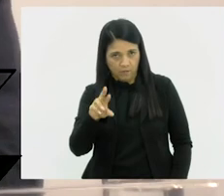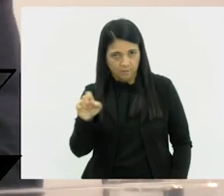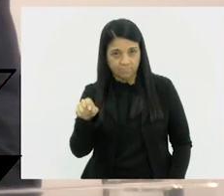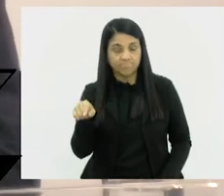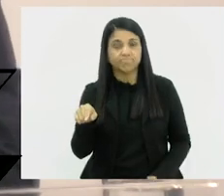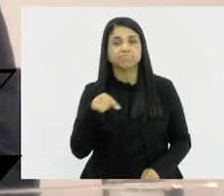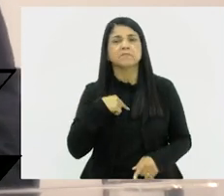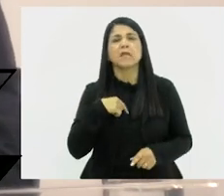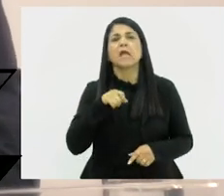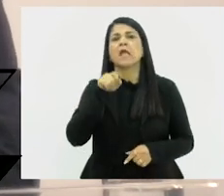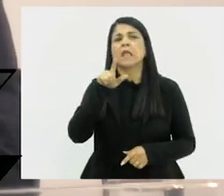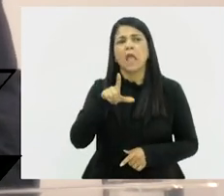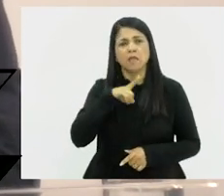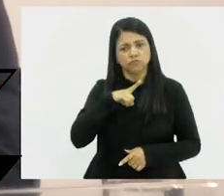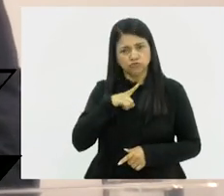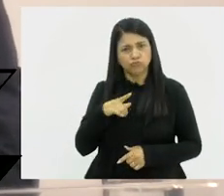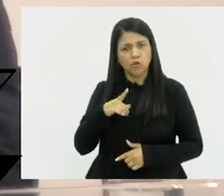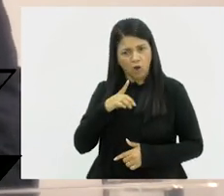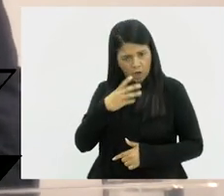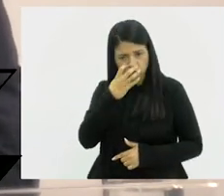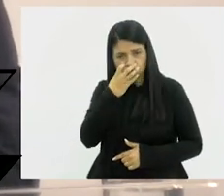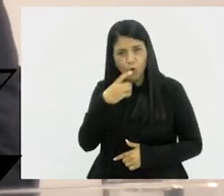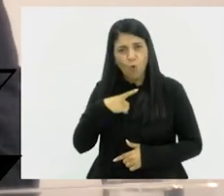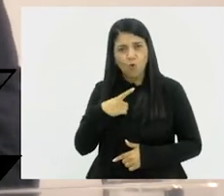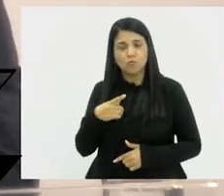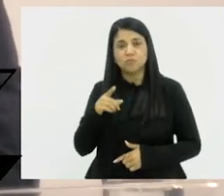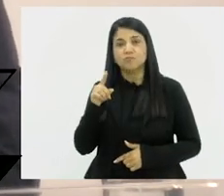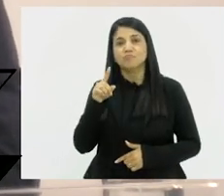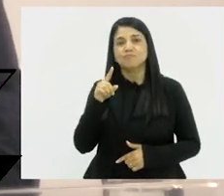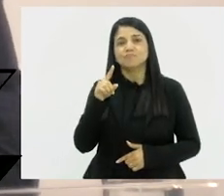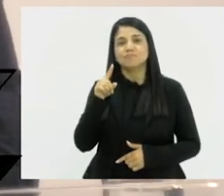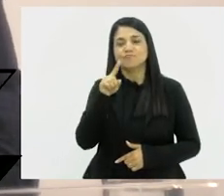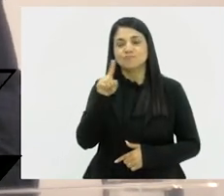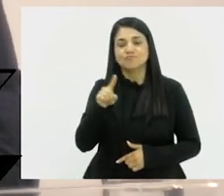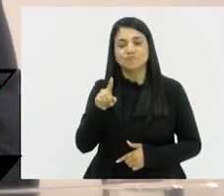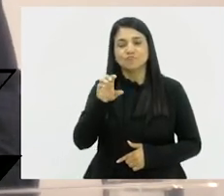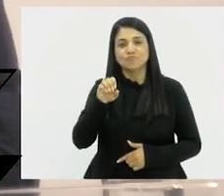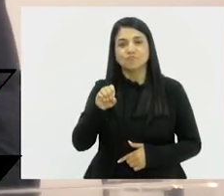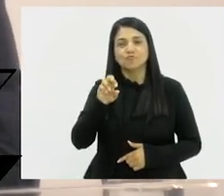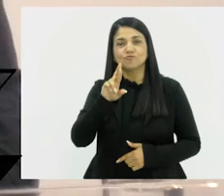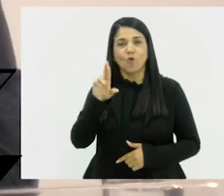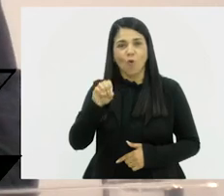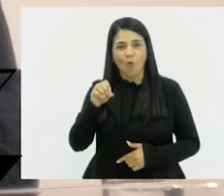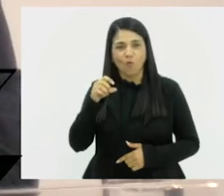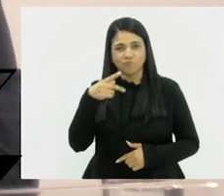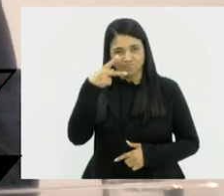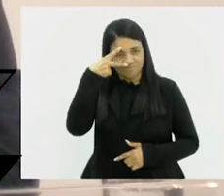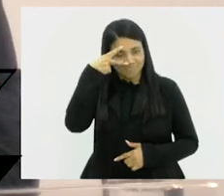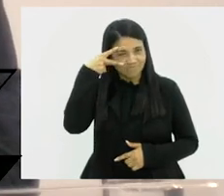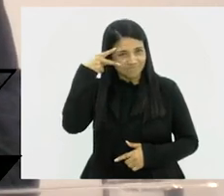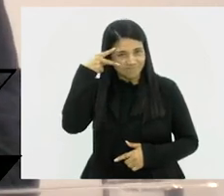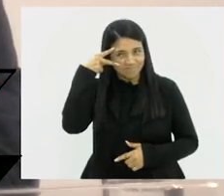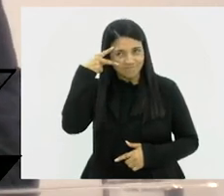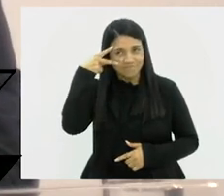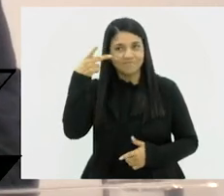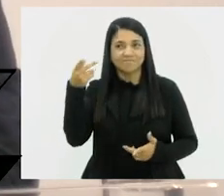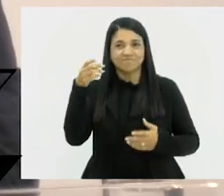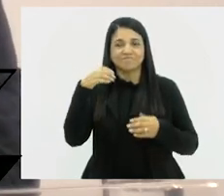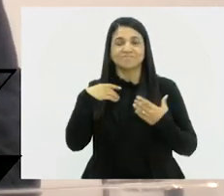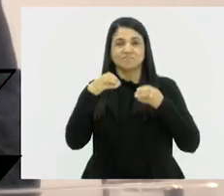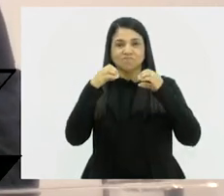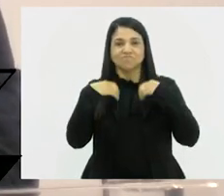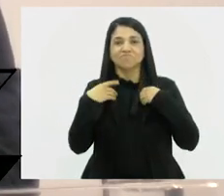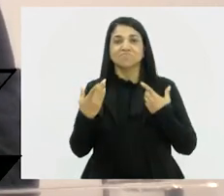teve um cachorro? Eu tinha um zorro na minha infância. Então, da minha infância até o início da minha adolescência, a convivência era com o